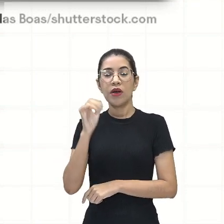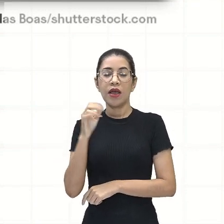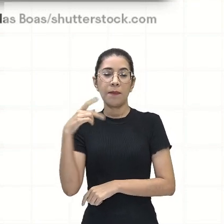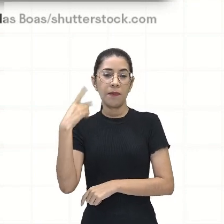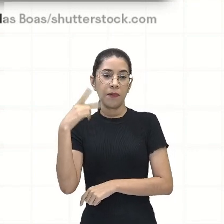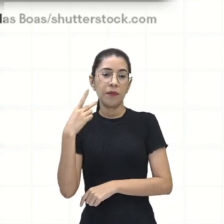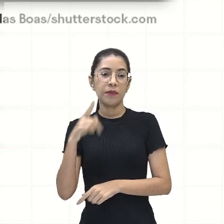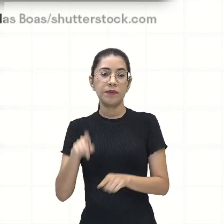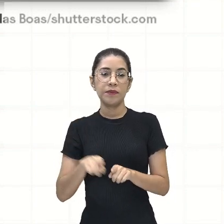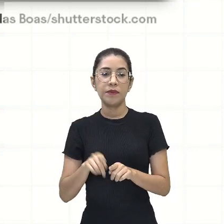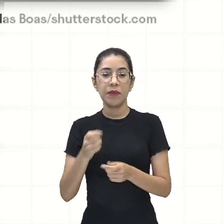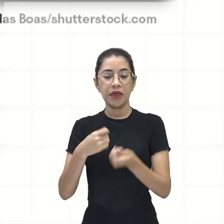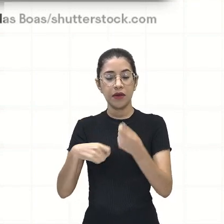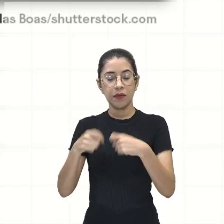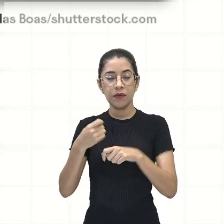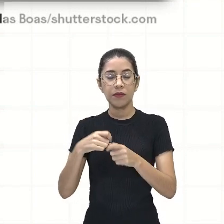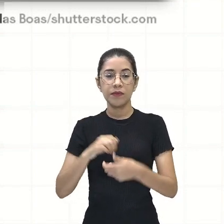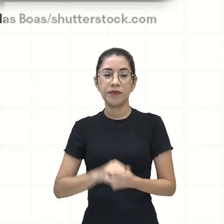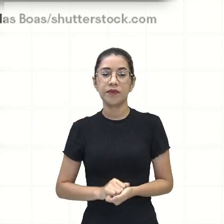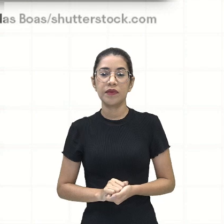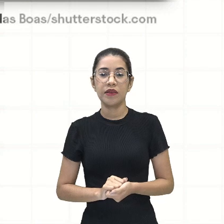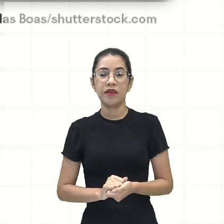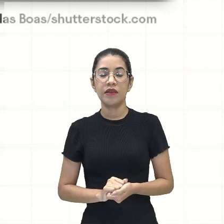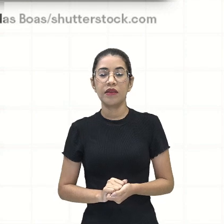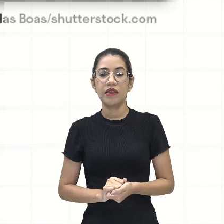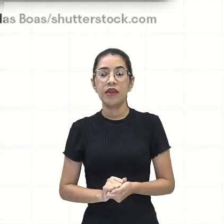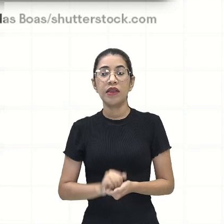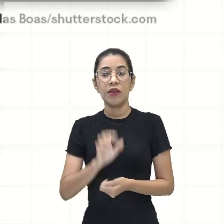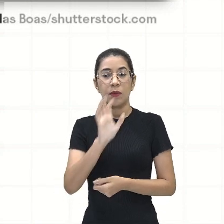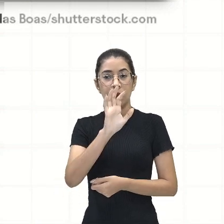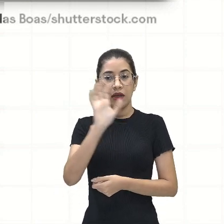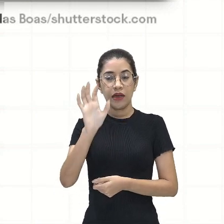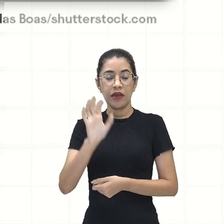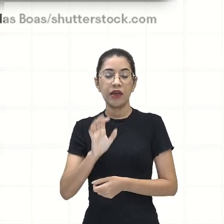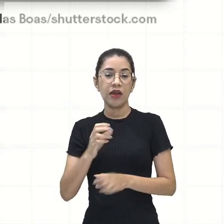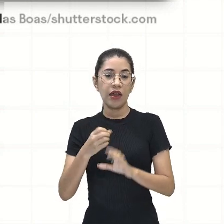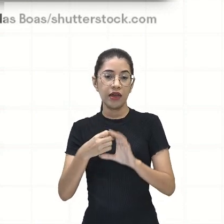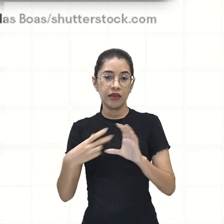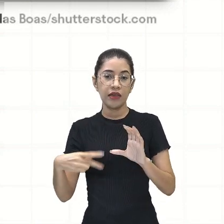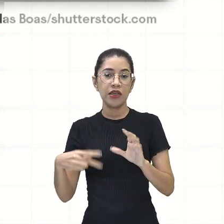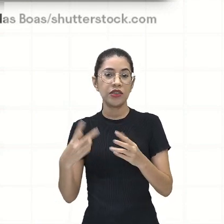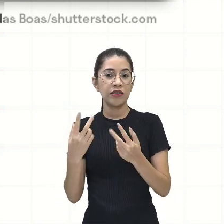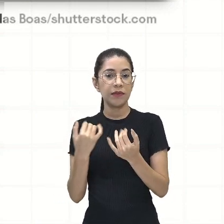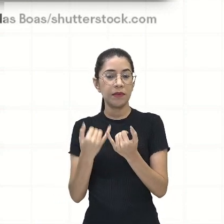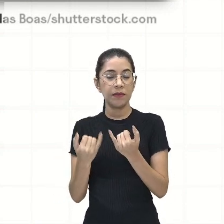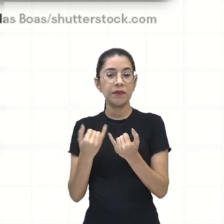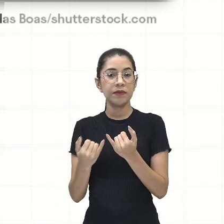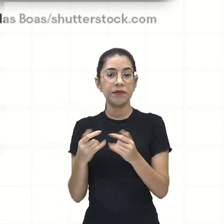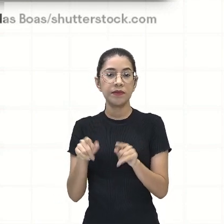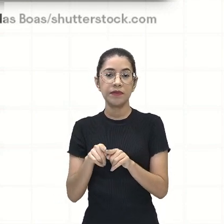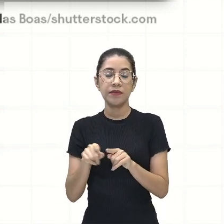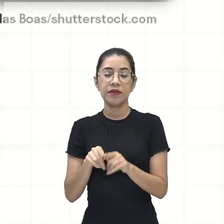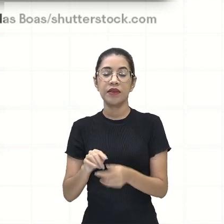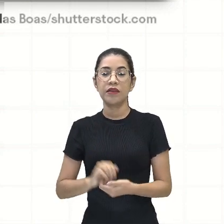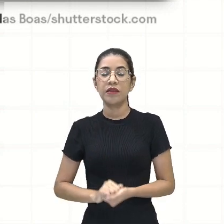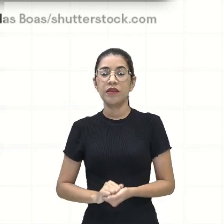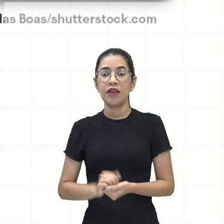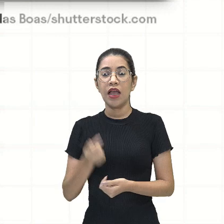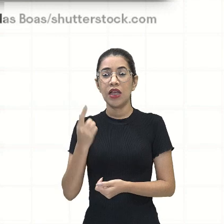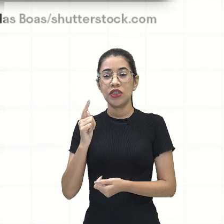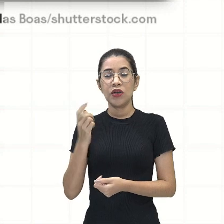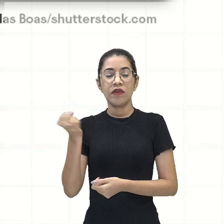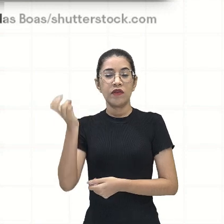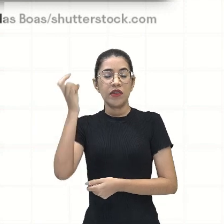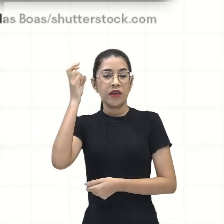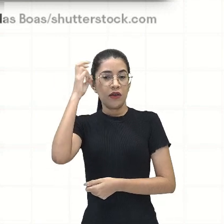E aí, nós temos cada uma dessas regiões com essas características comuns, como geografia,